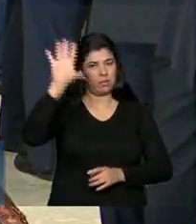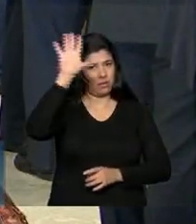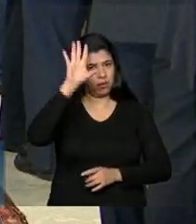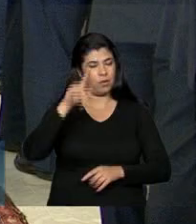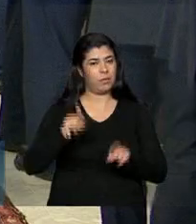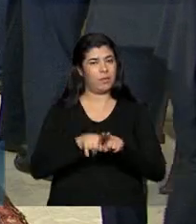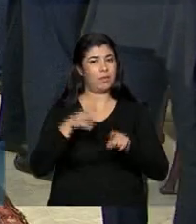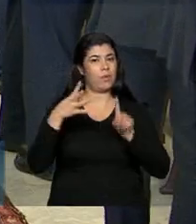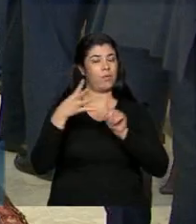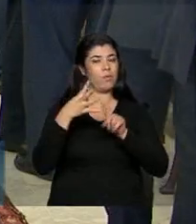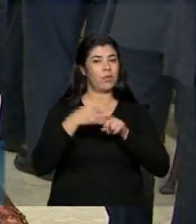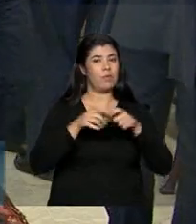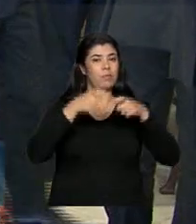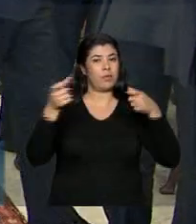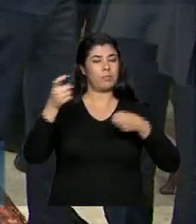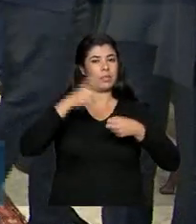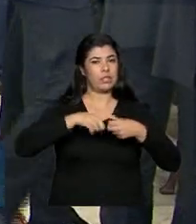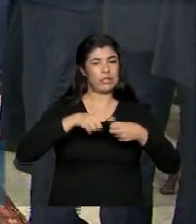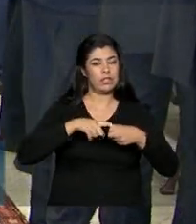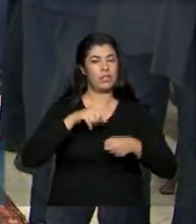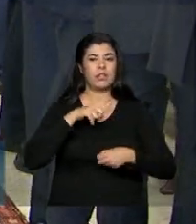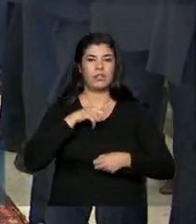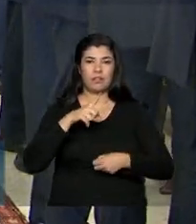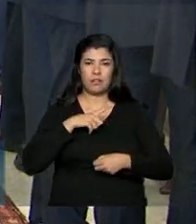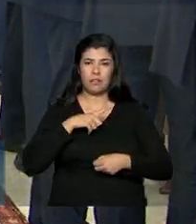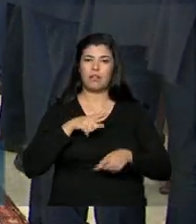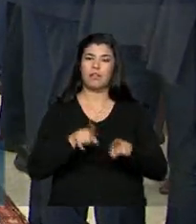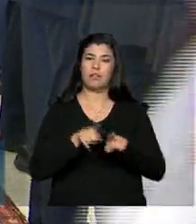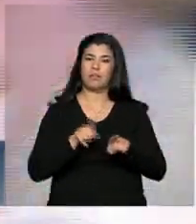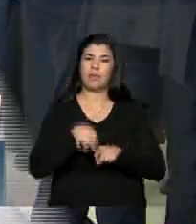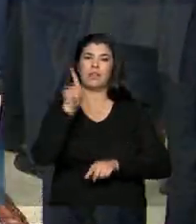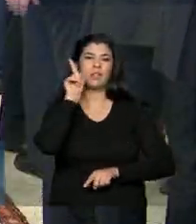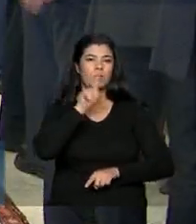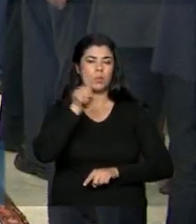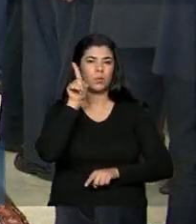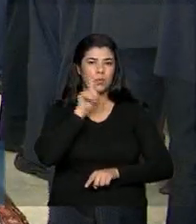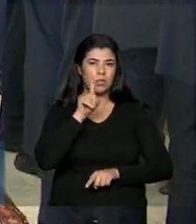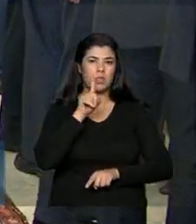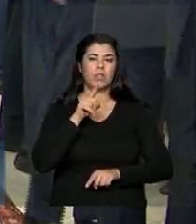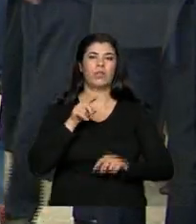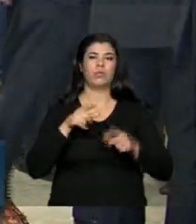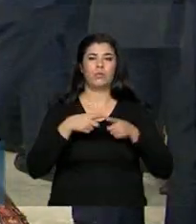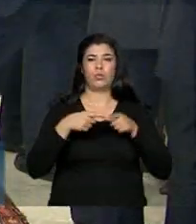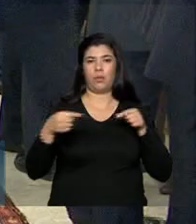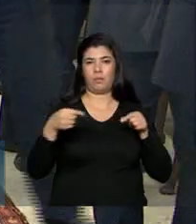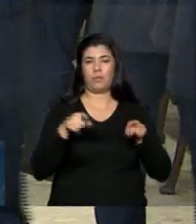depois da China, Estados Unidos e Argentina.